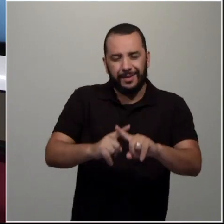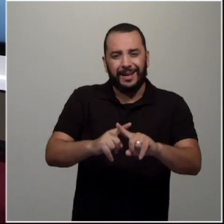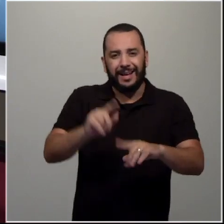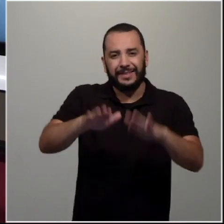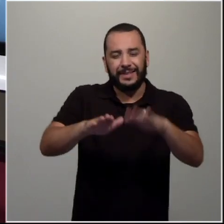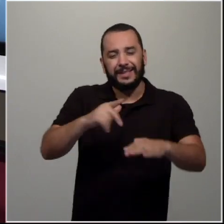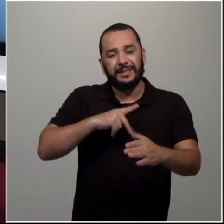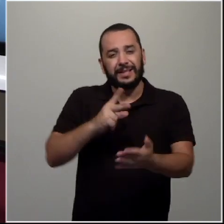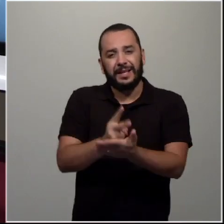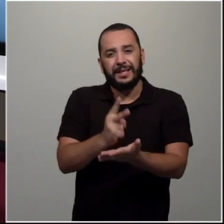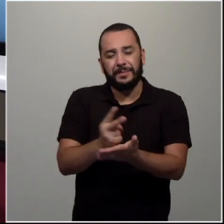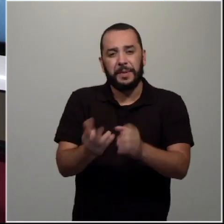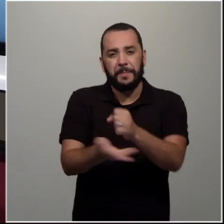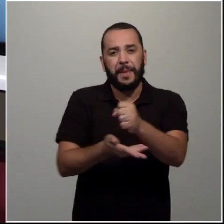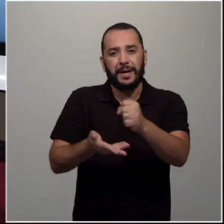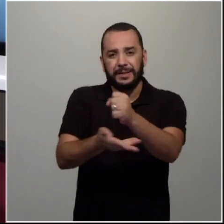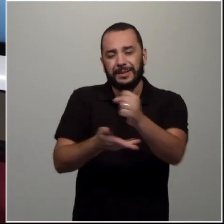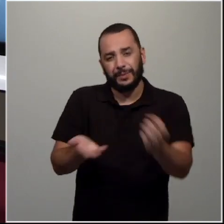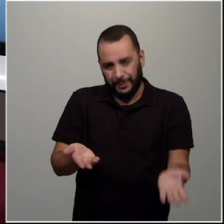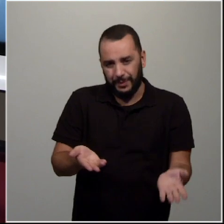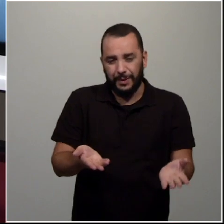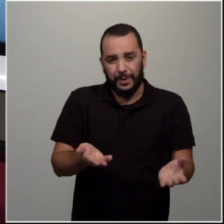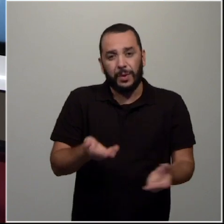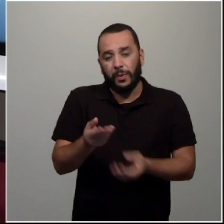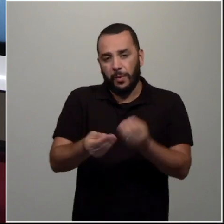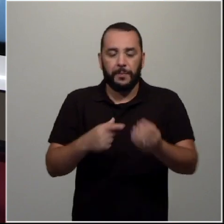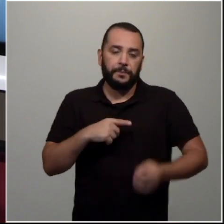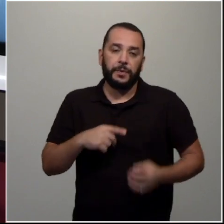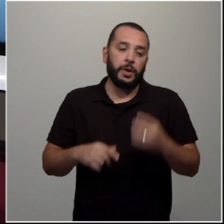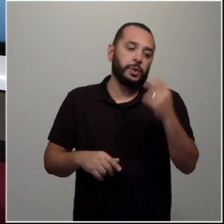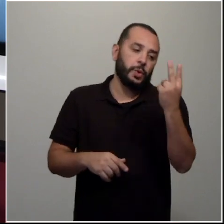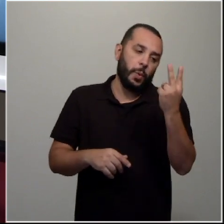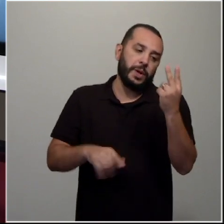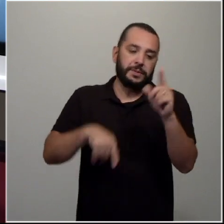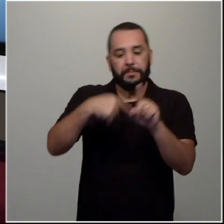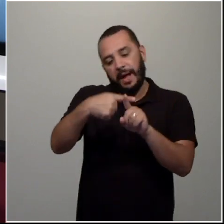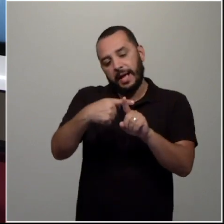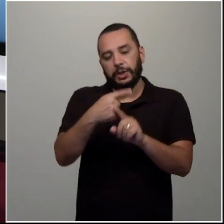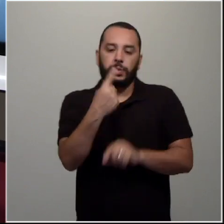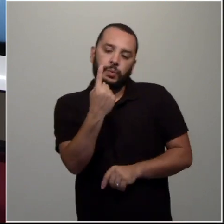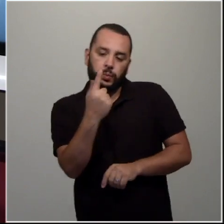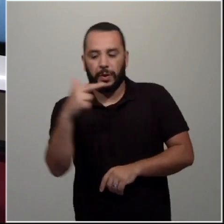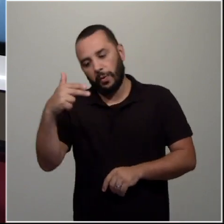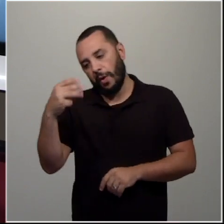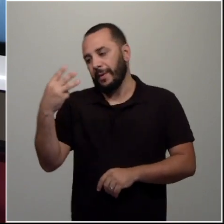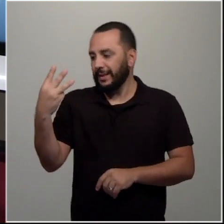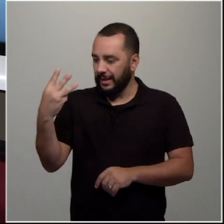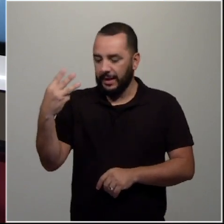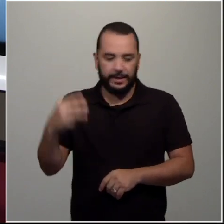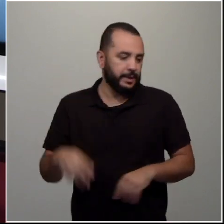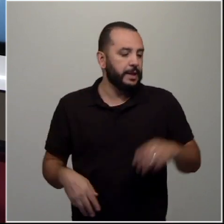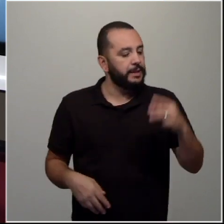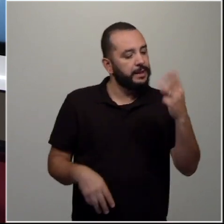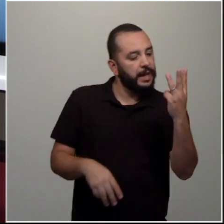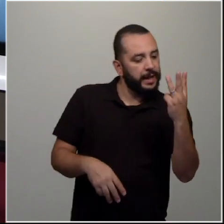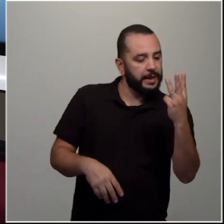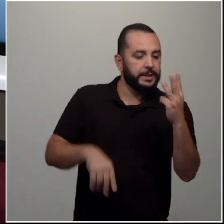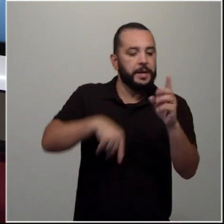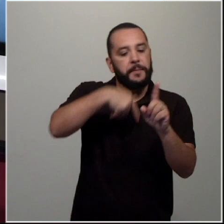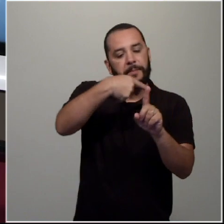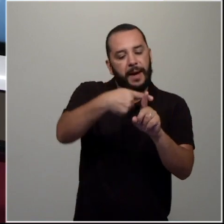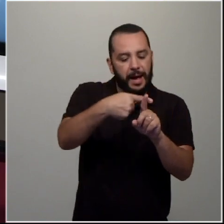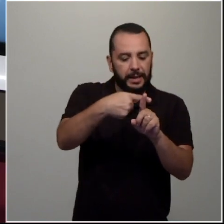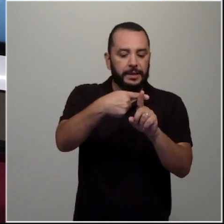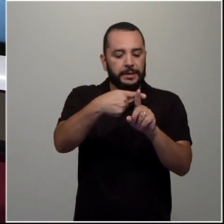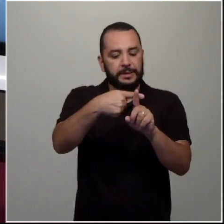básica que é fazer uma expressão 2 mais um é igual a 3 três mais dois igual a 5 ac